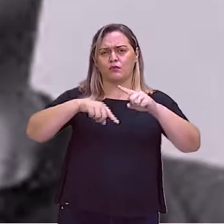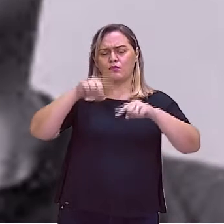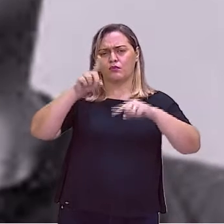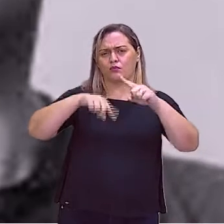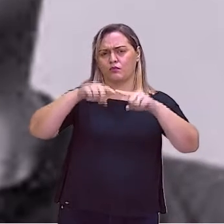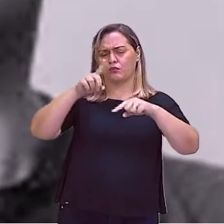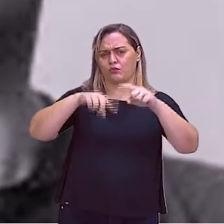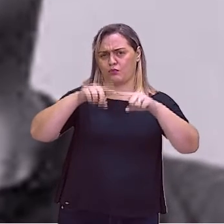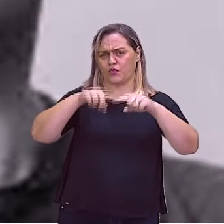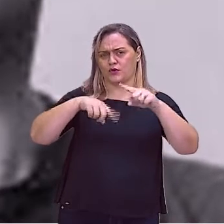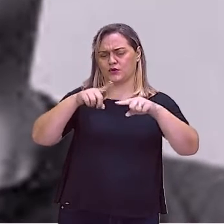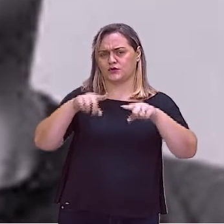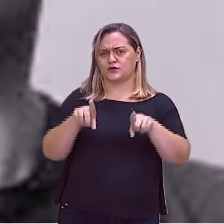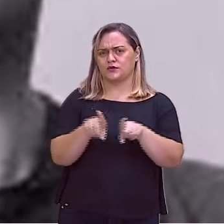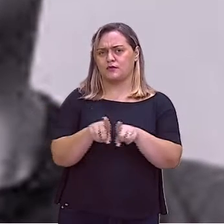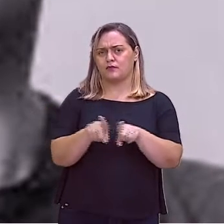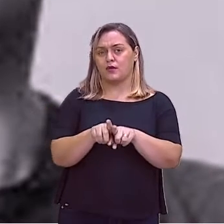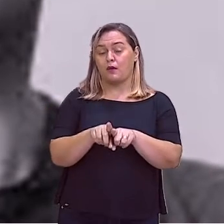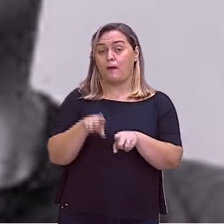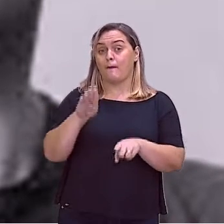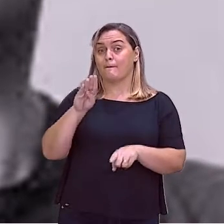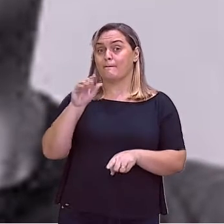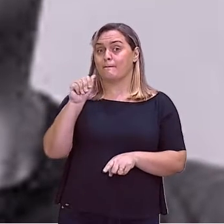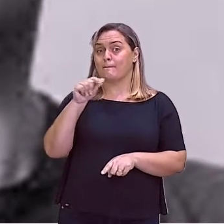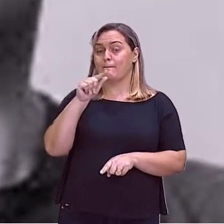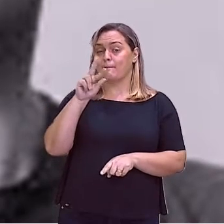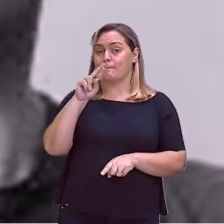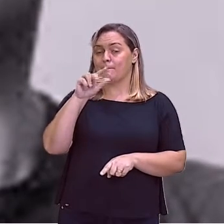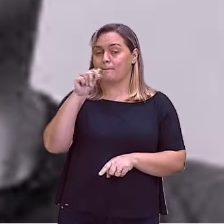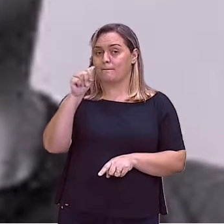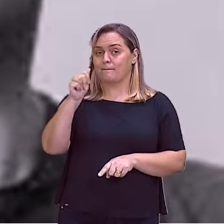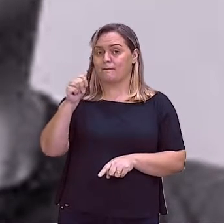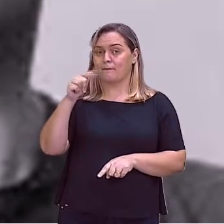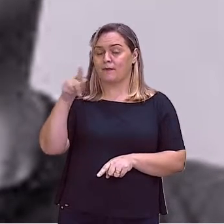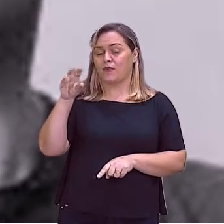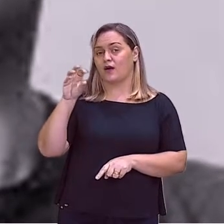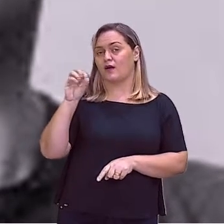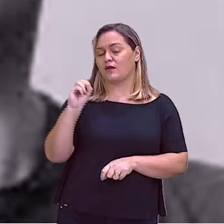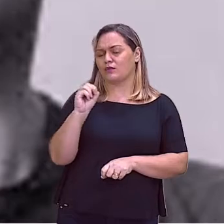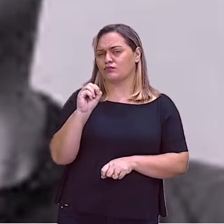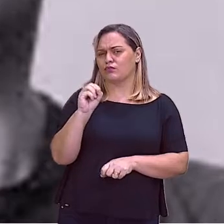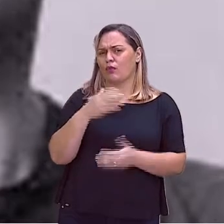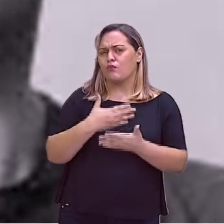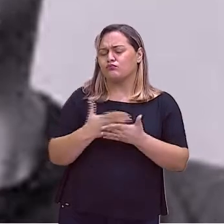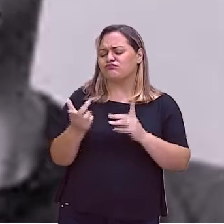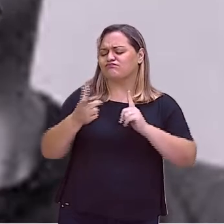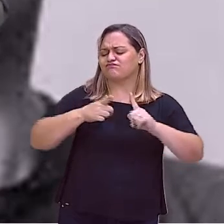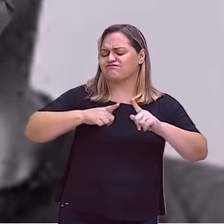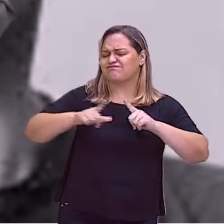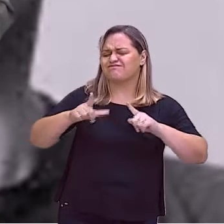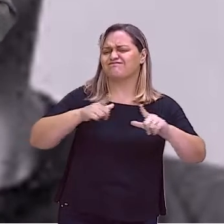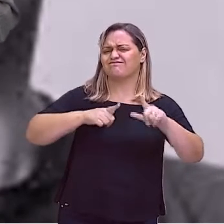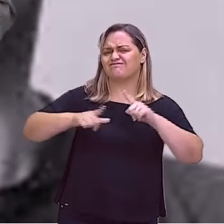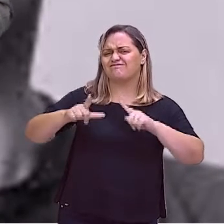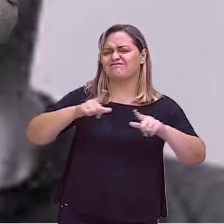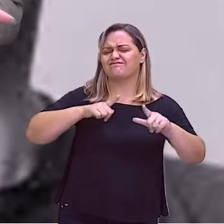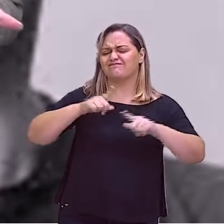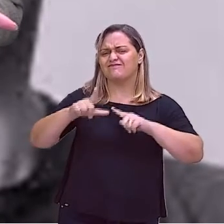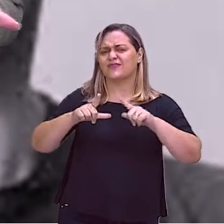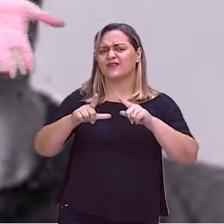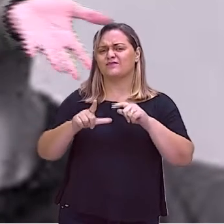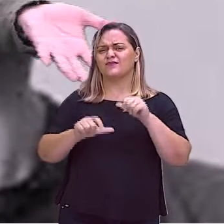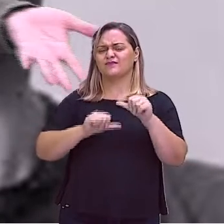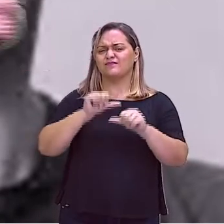carreira militar, o Barão de Coubertin passou a se dedicar à tentativa de reformar o